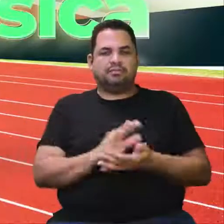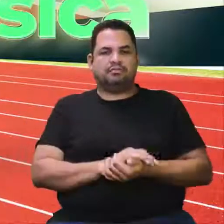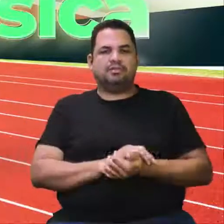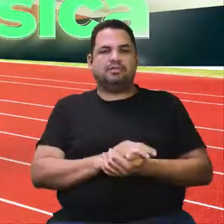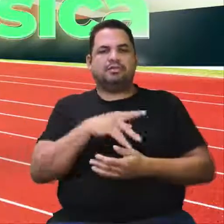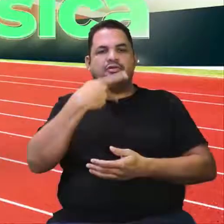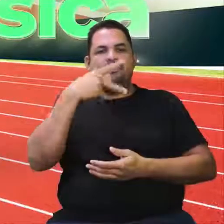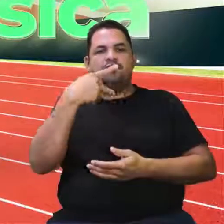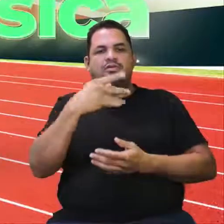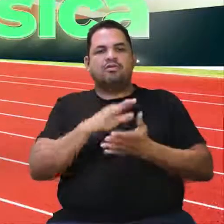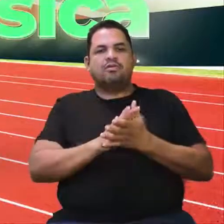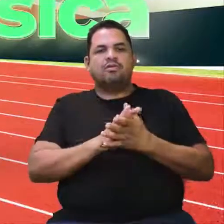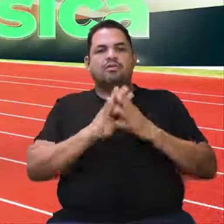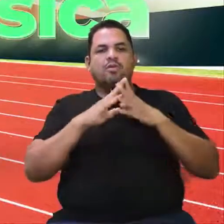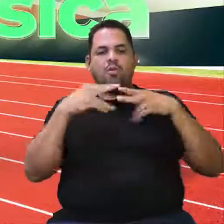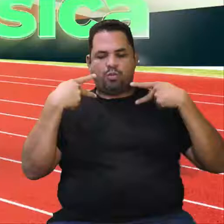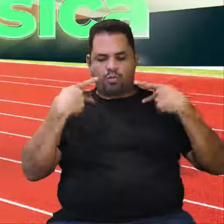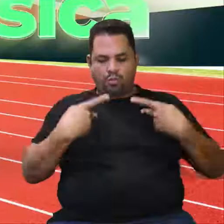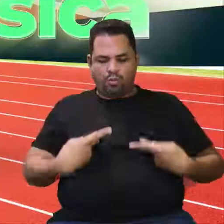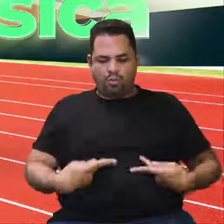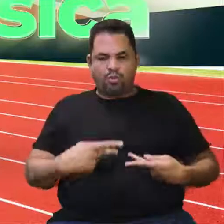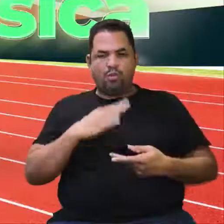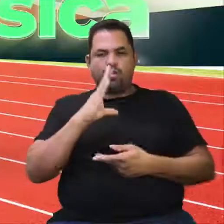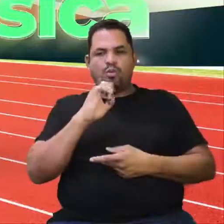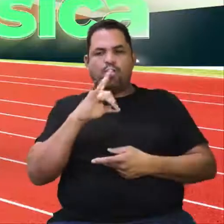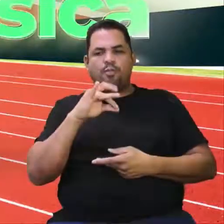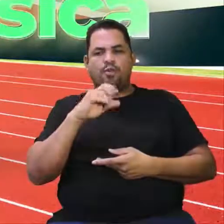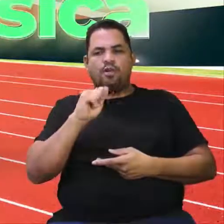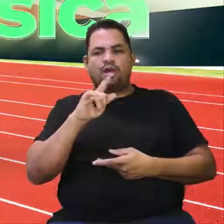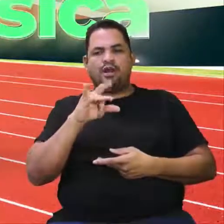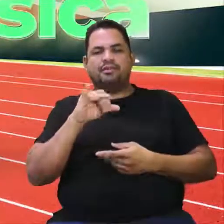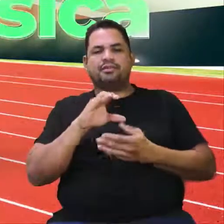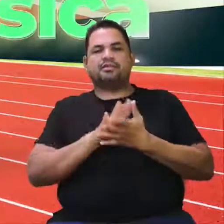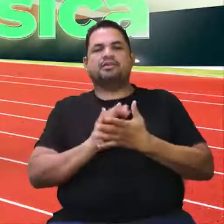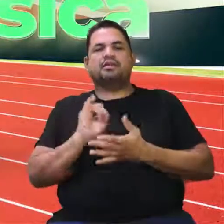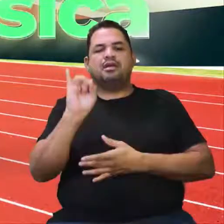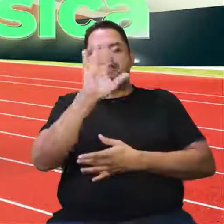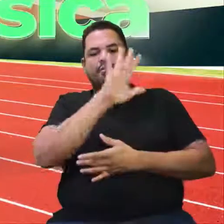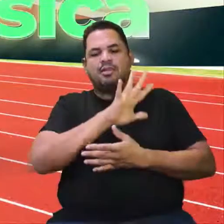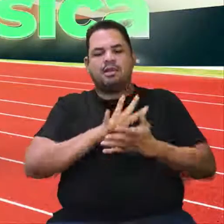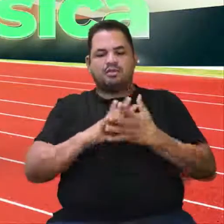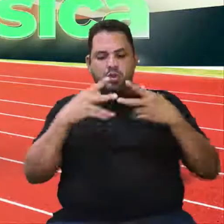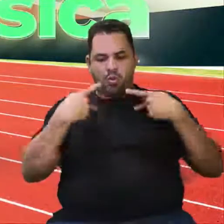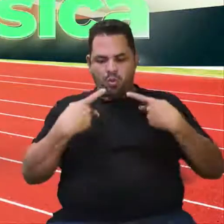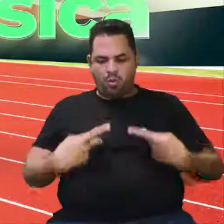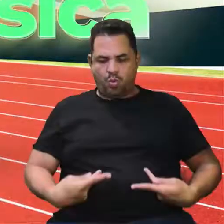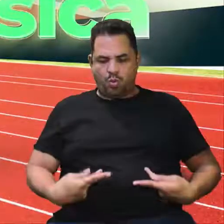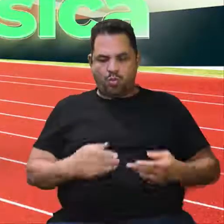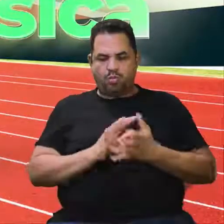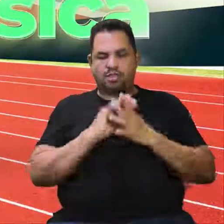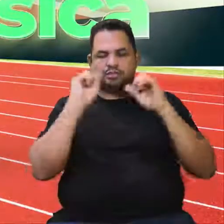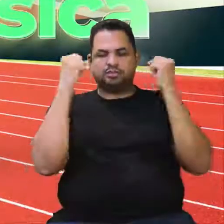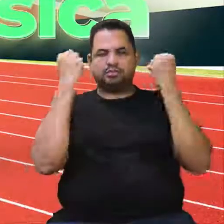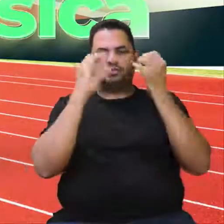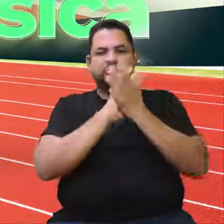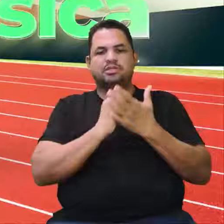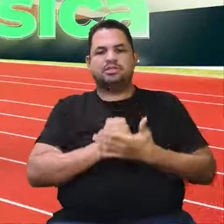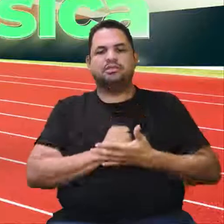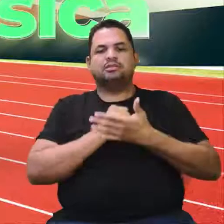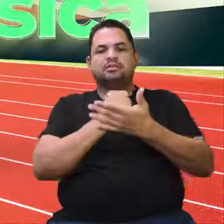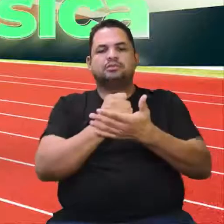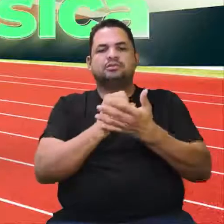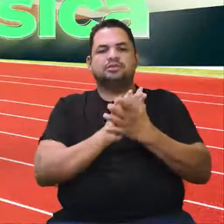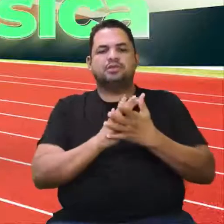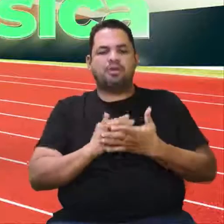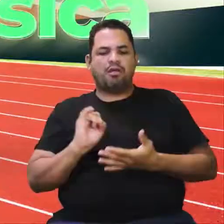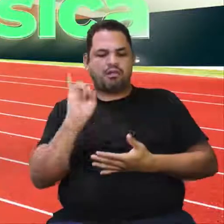Nós vamos falar aí sobre corpolatria, imagem corporal e atividade física aí favorecendo, auxiliando aí nessa percepção